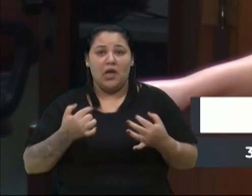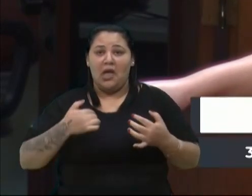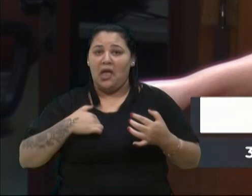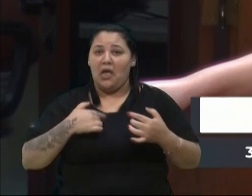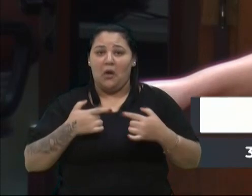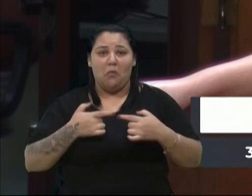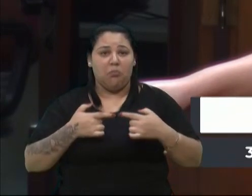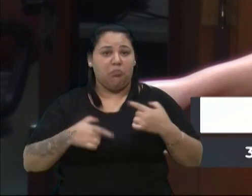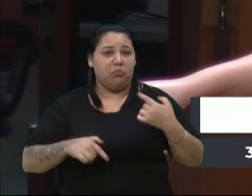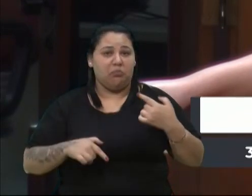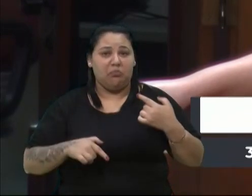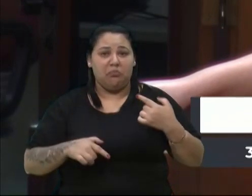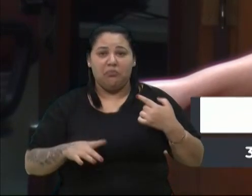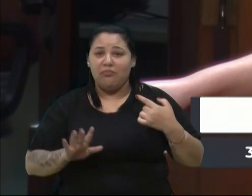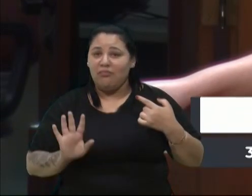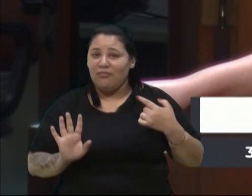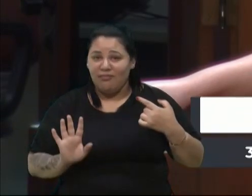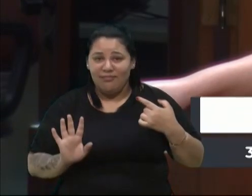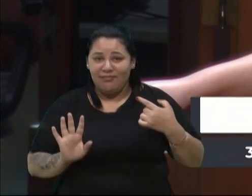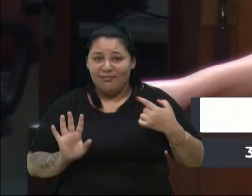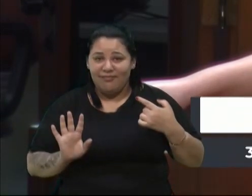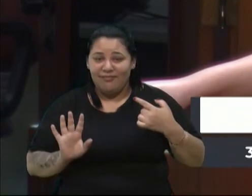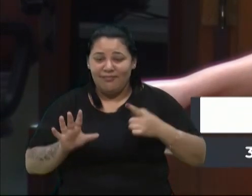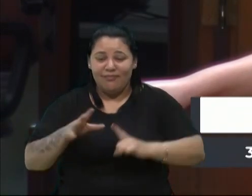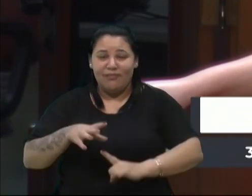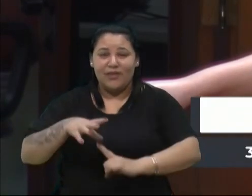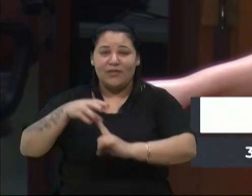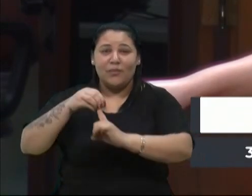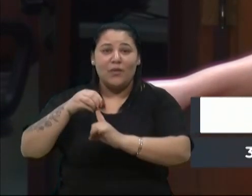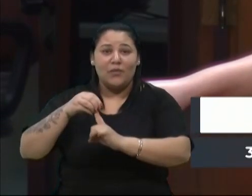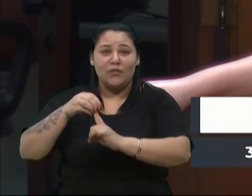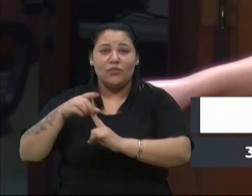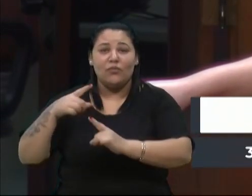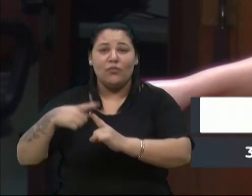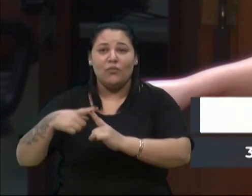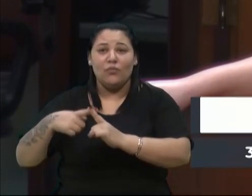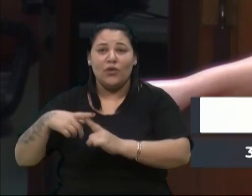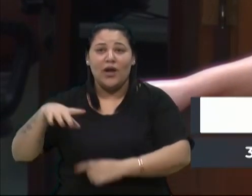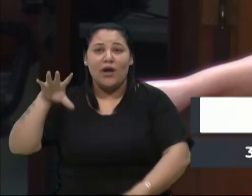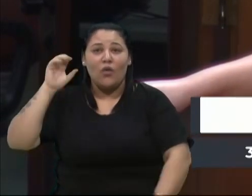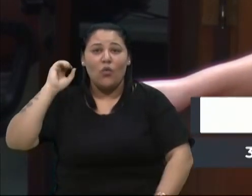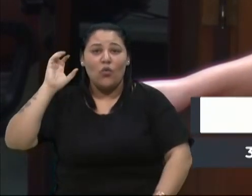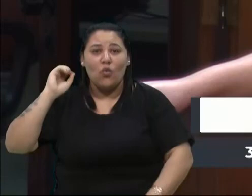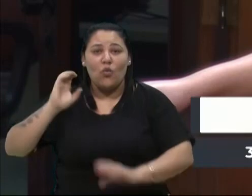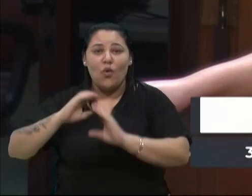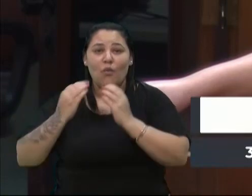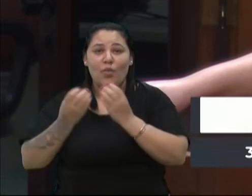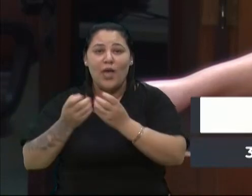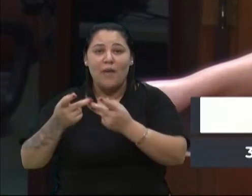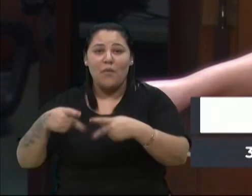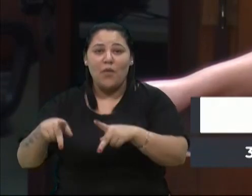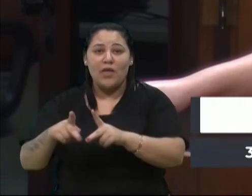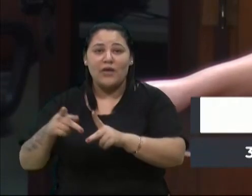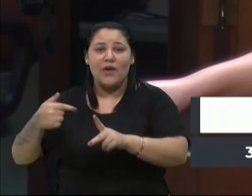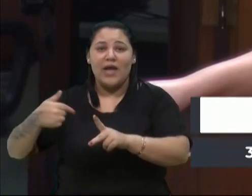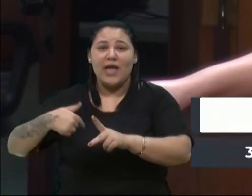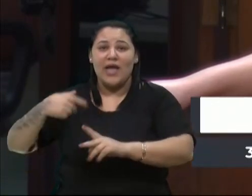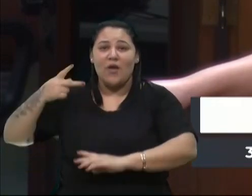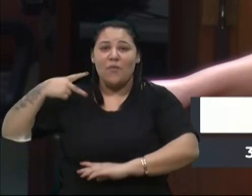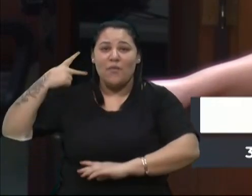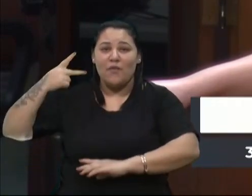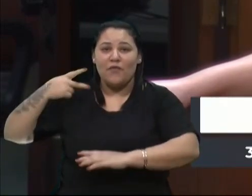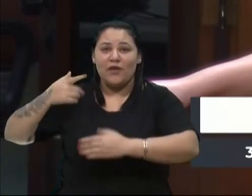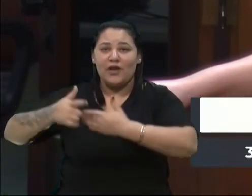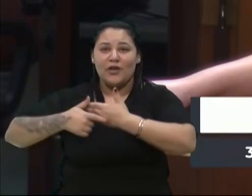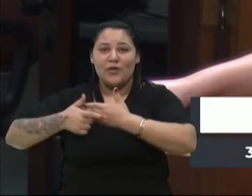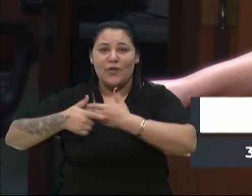discordo, principalmente pelos relatos que eu ouço da população. Eu sou uma vereadora que estou presente